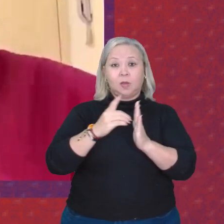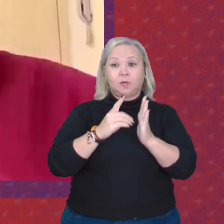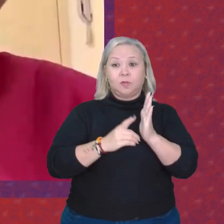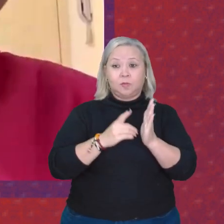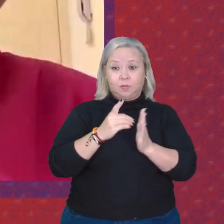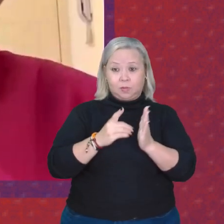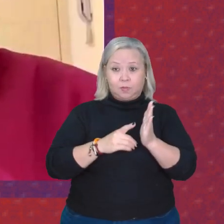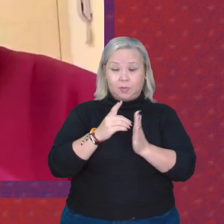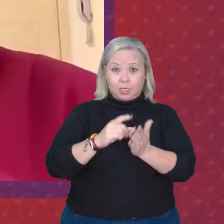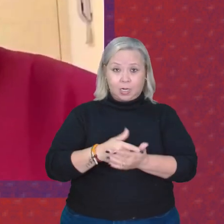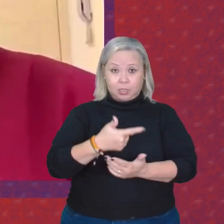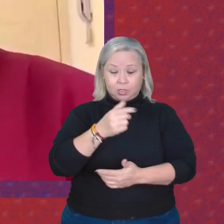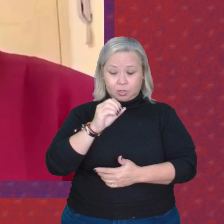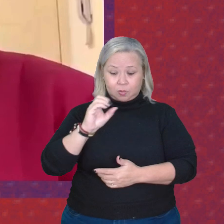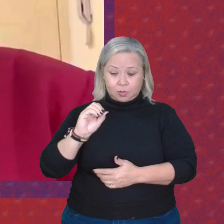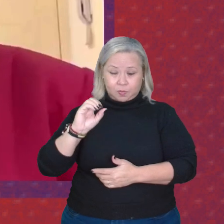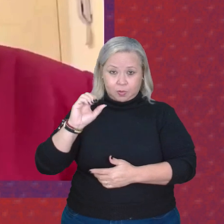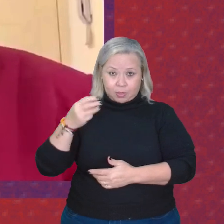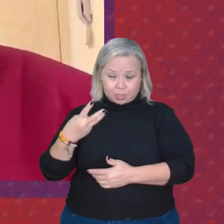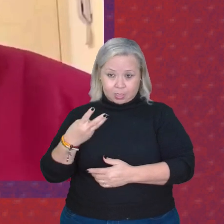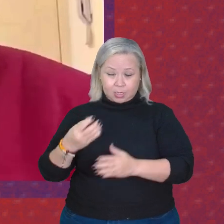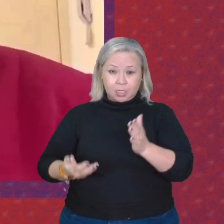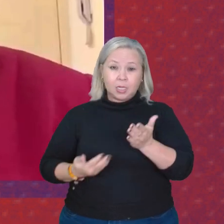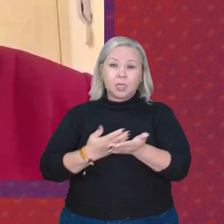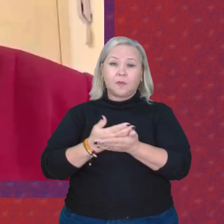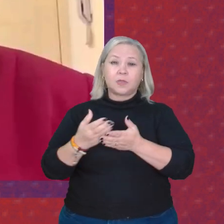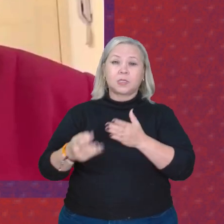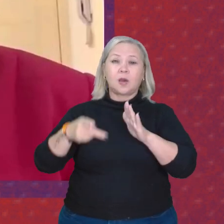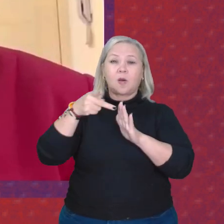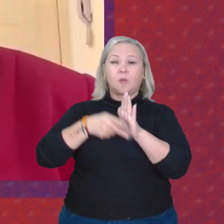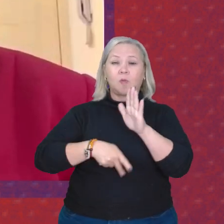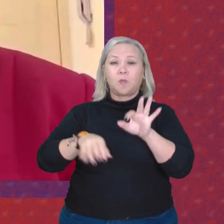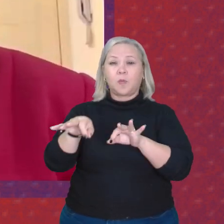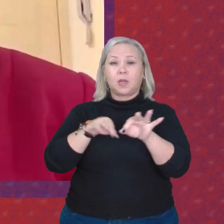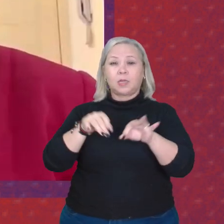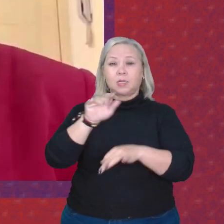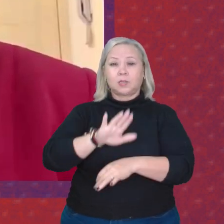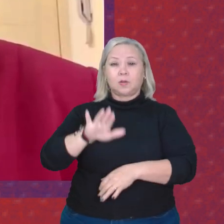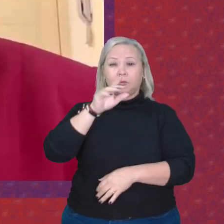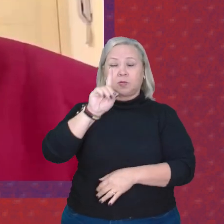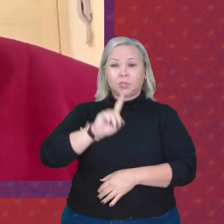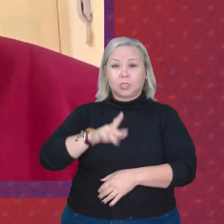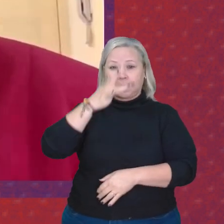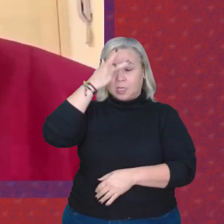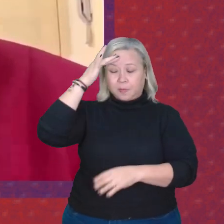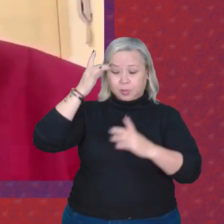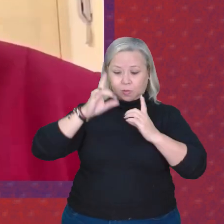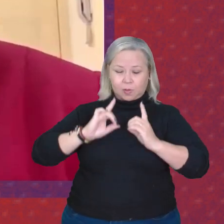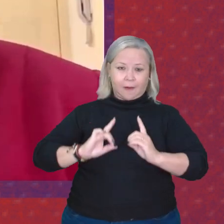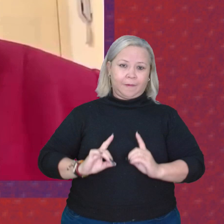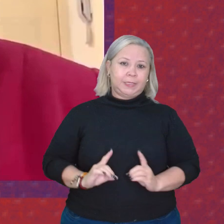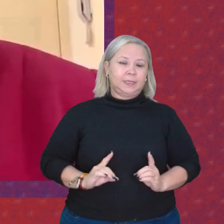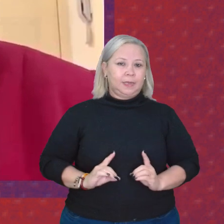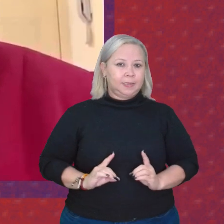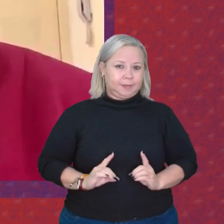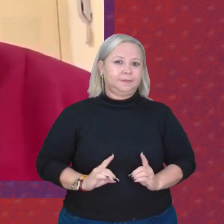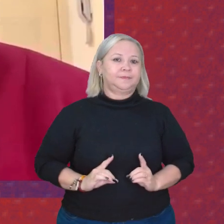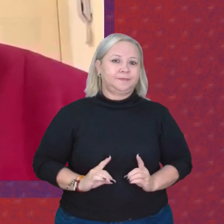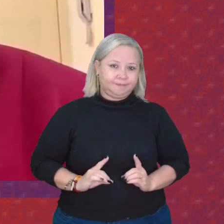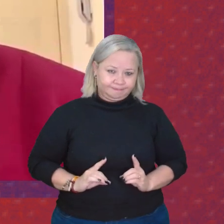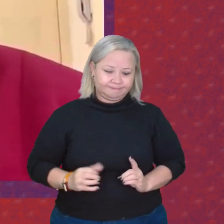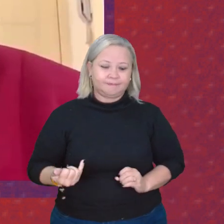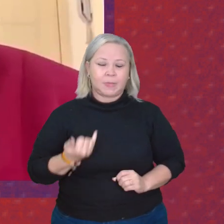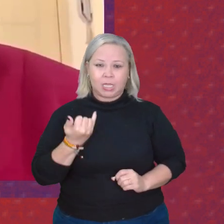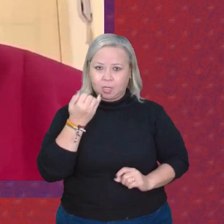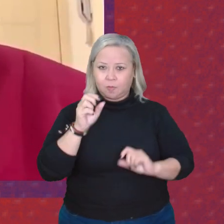4.887 de 2003, e foi lançado o Plano Nacional dos Direitos da Pessoa com Deficiência.